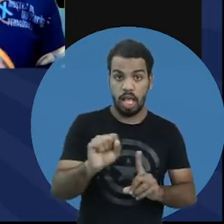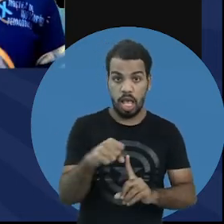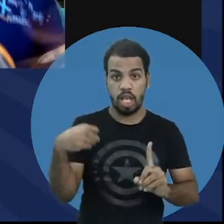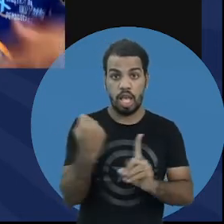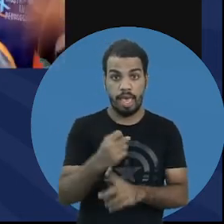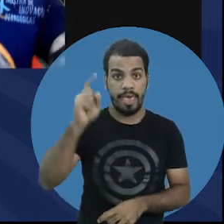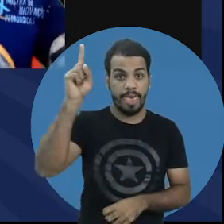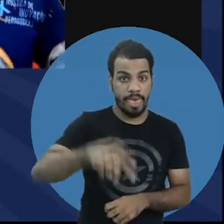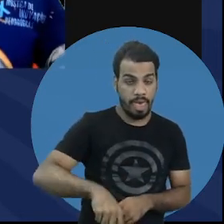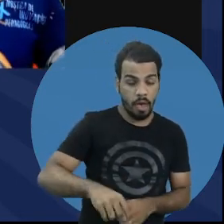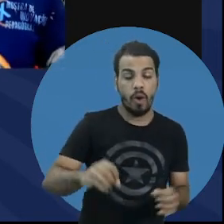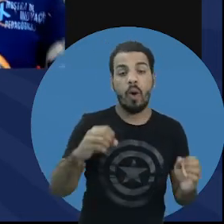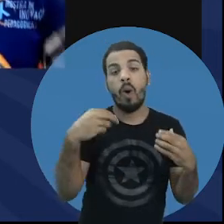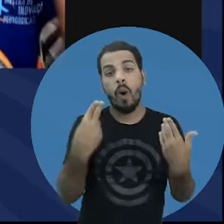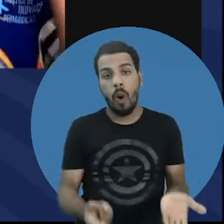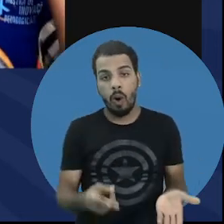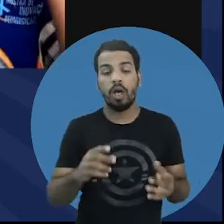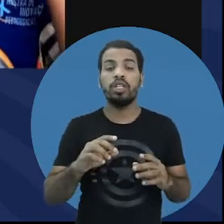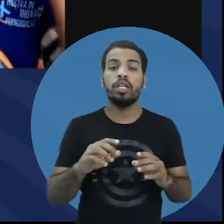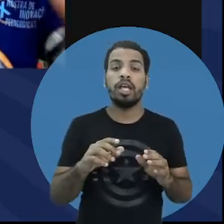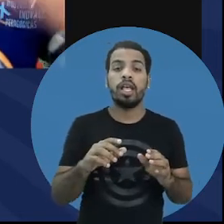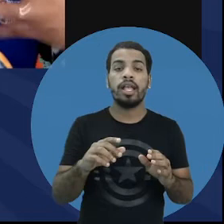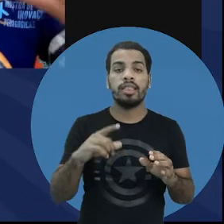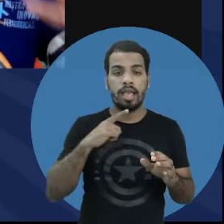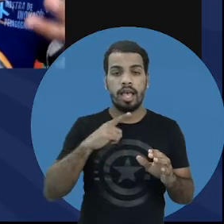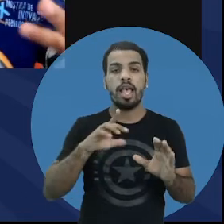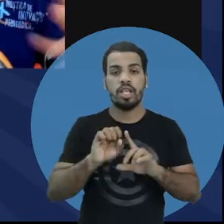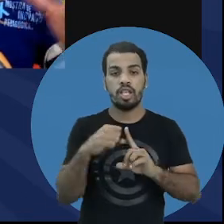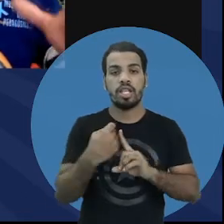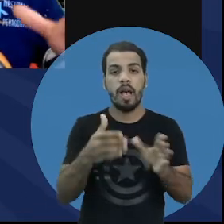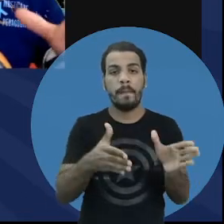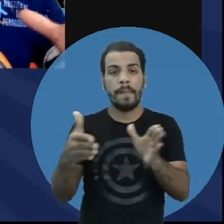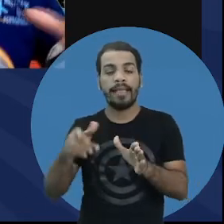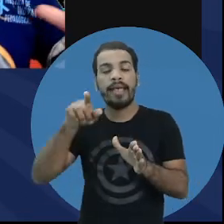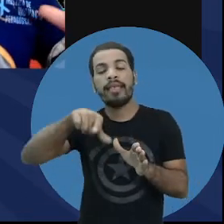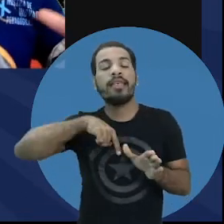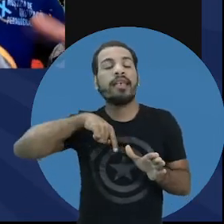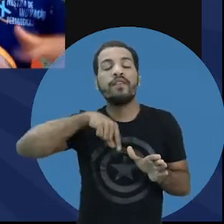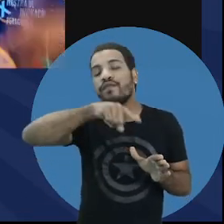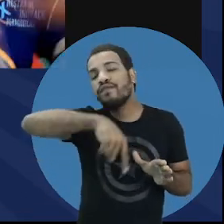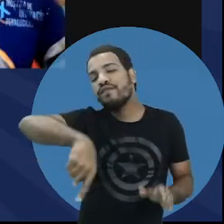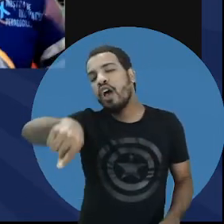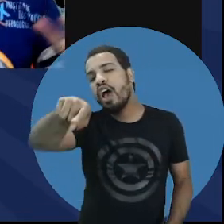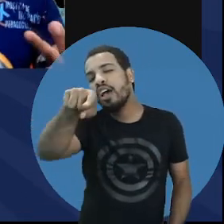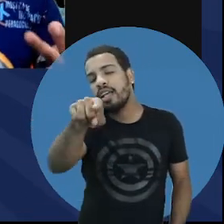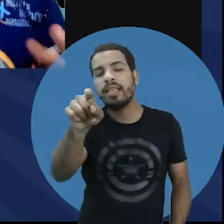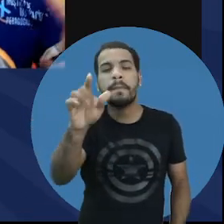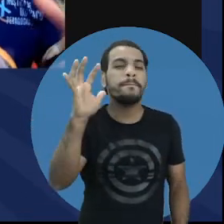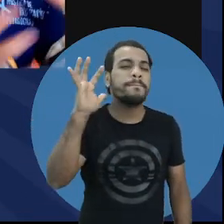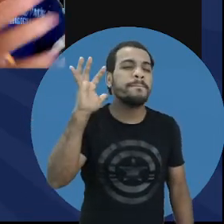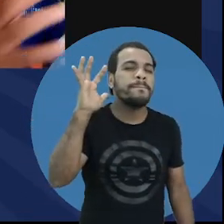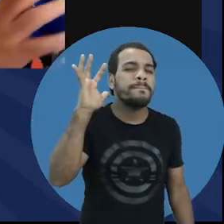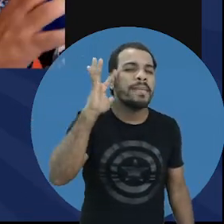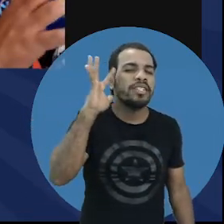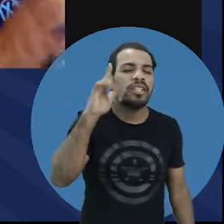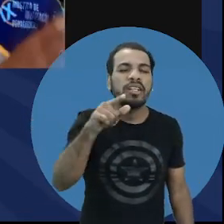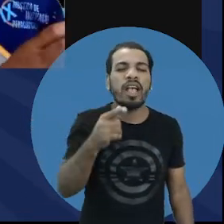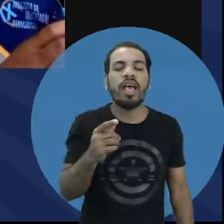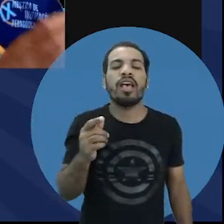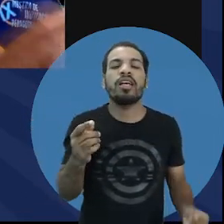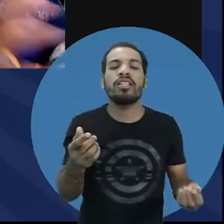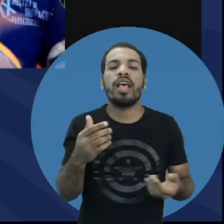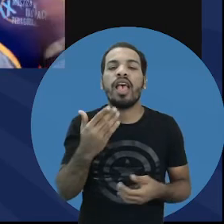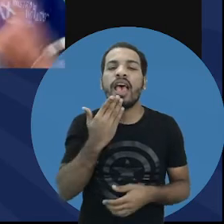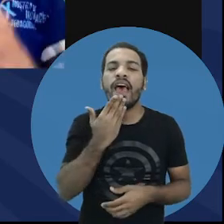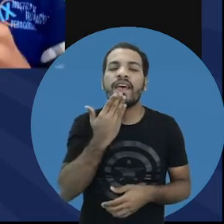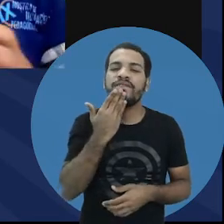não é? Ou parte dela, e que vocês são, portanto, aqueles que estão pensando a favor da